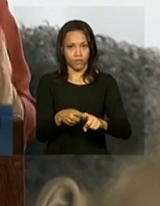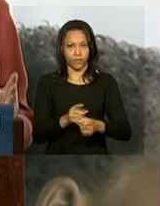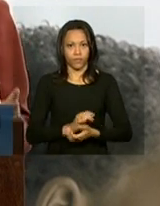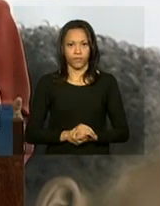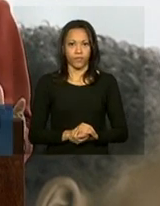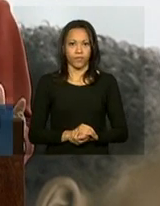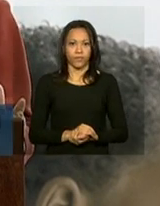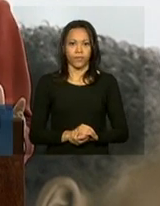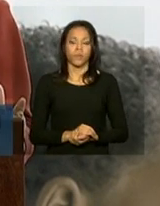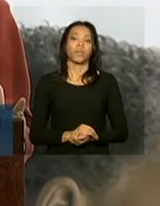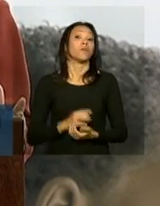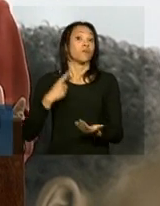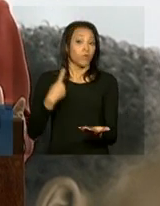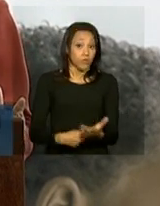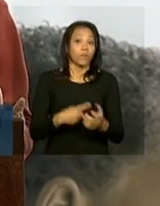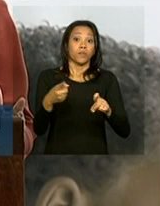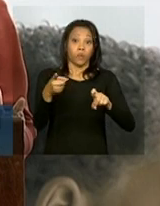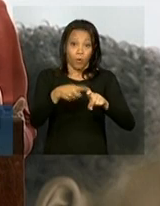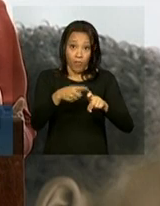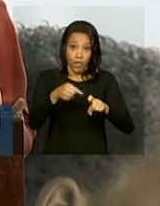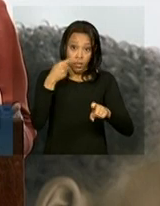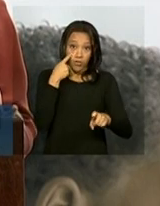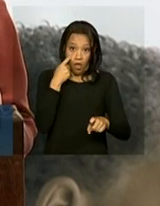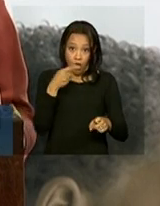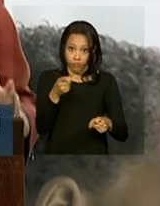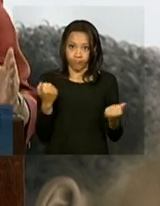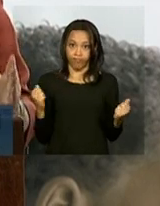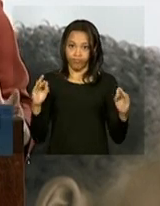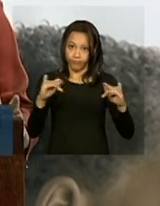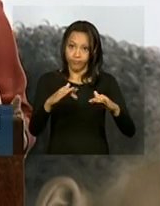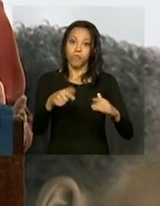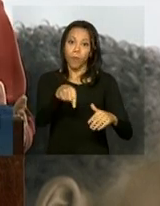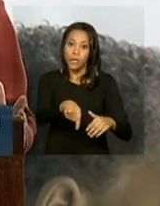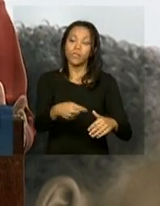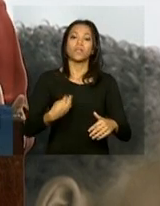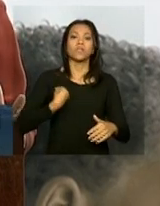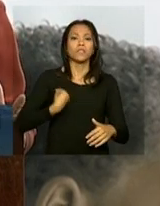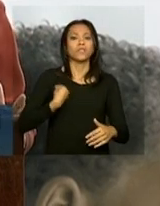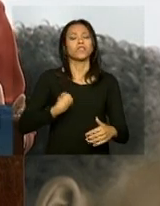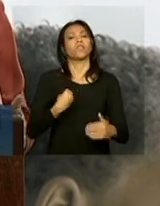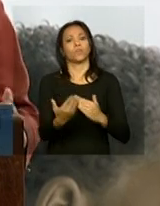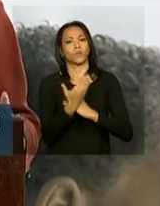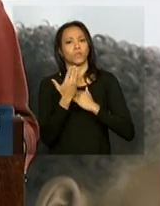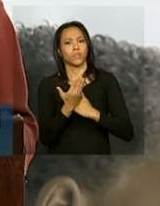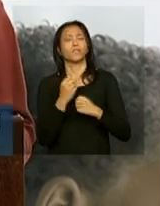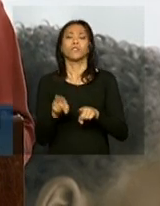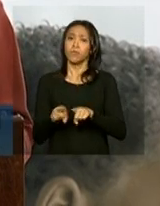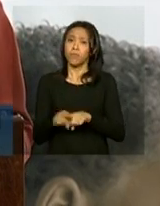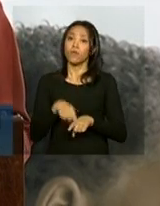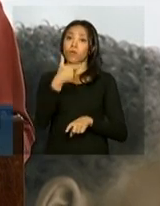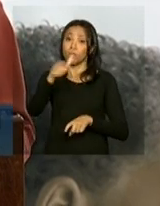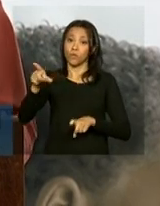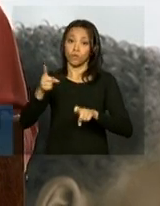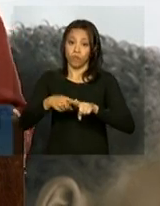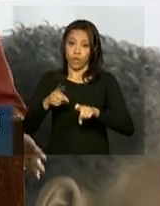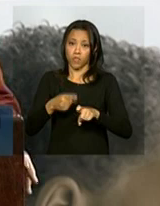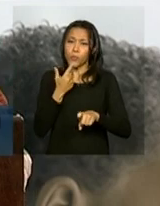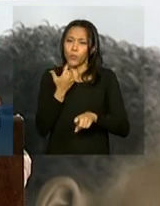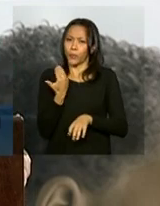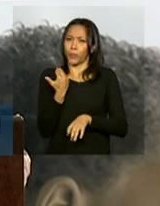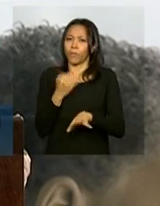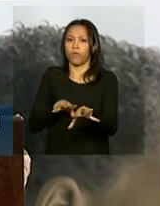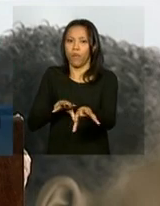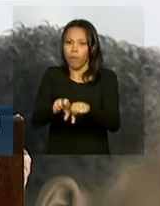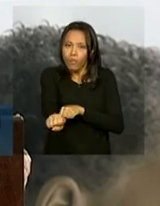com os médicos que estão aqui nos ajudando, com os médicos recém-formados desse país, com